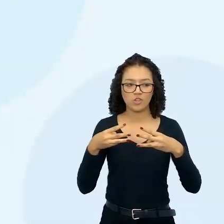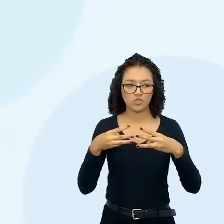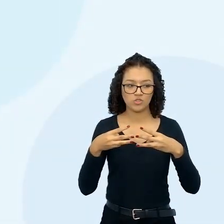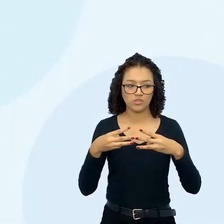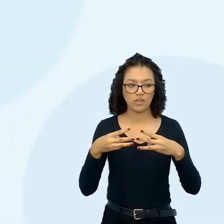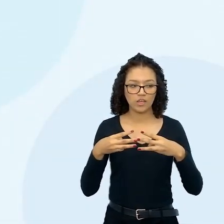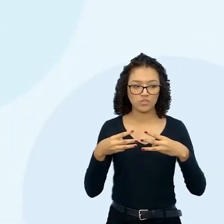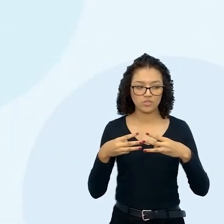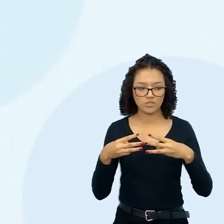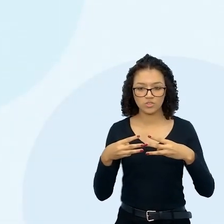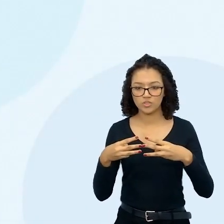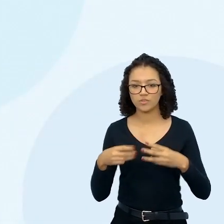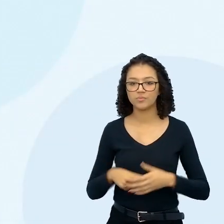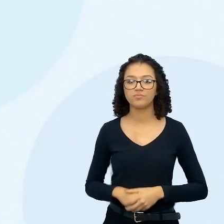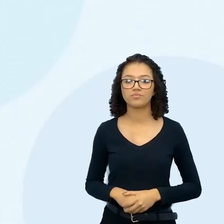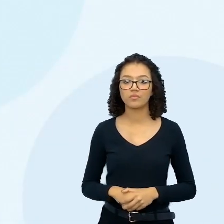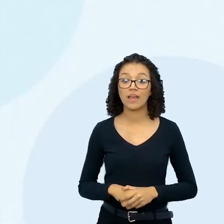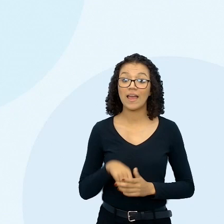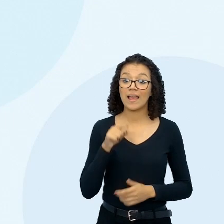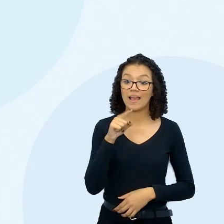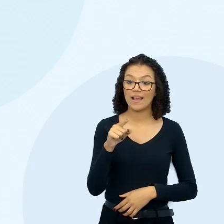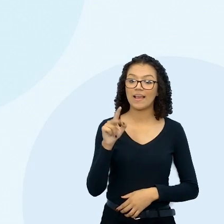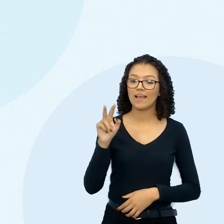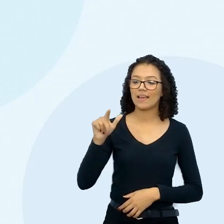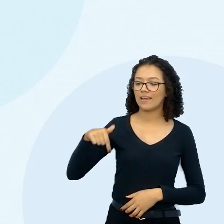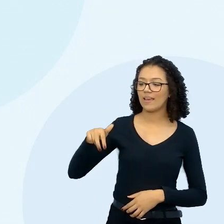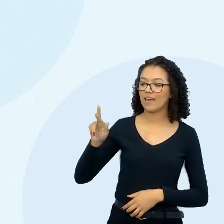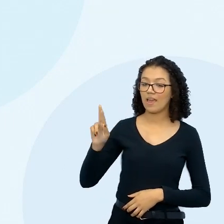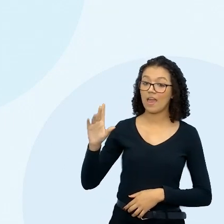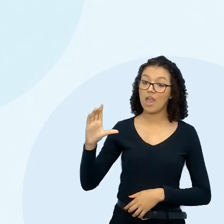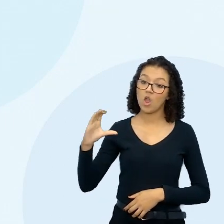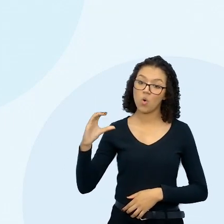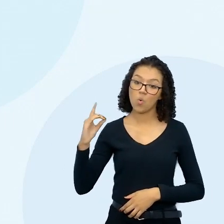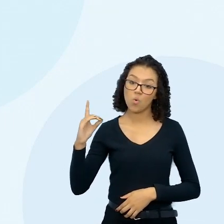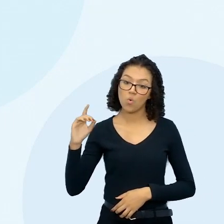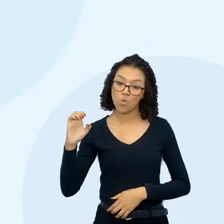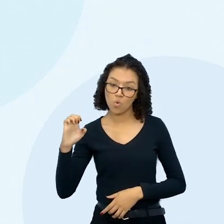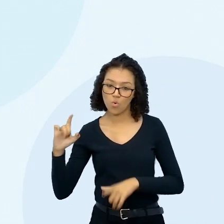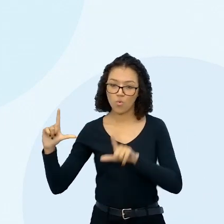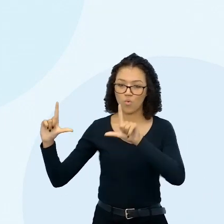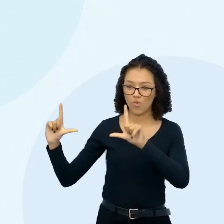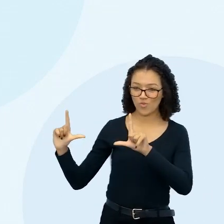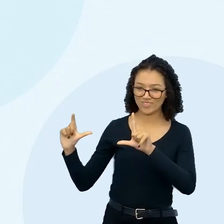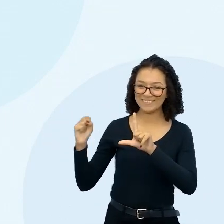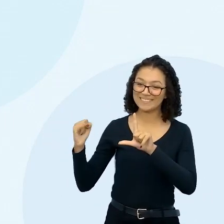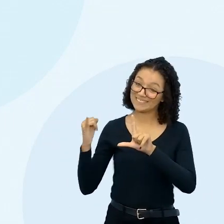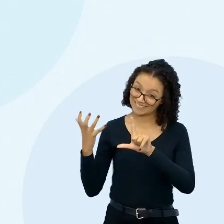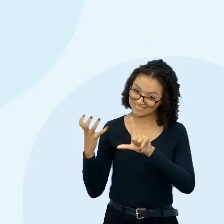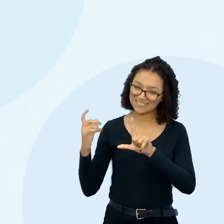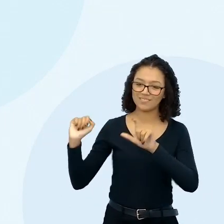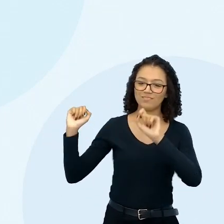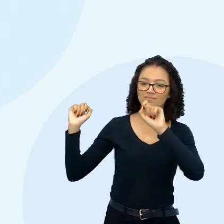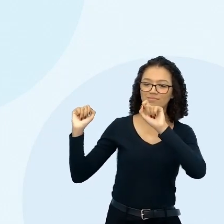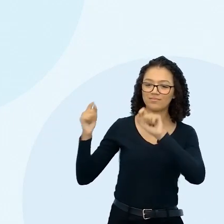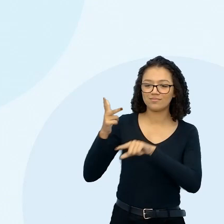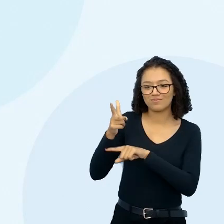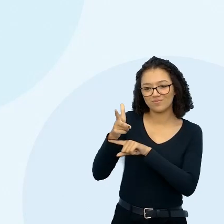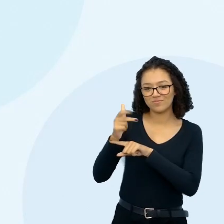Aqui está no slide o QR Code e o link para a programação do Centro de Mídia SP. Próximo